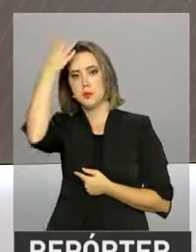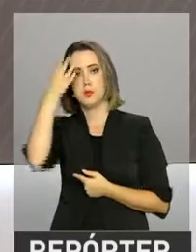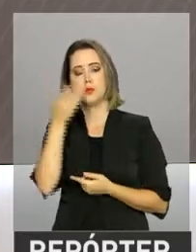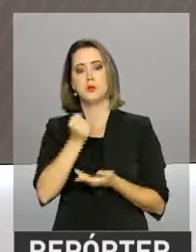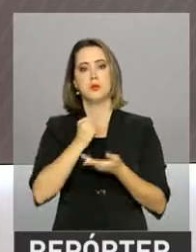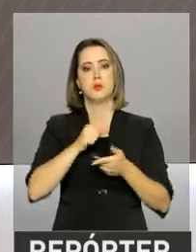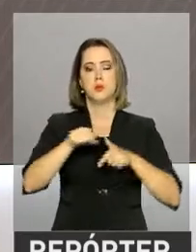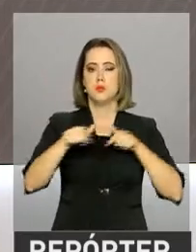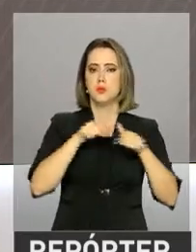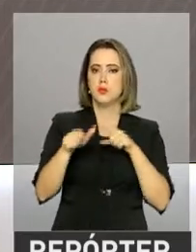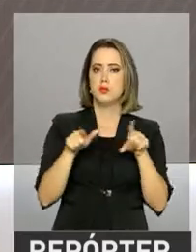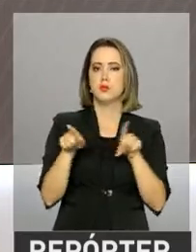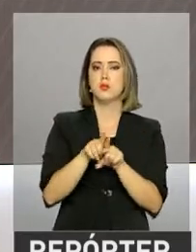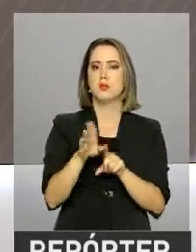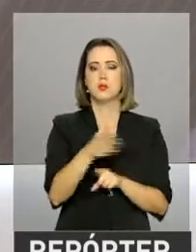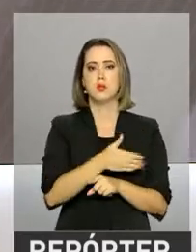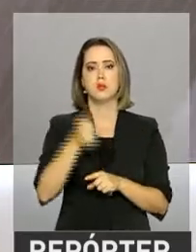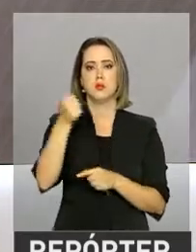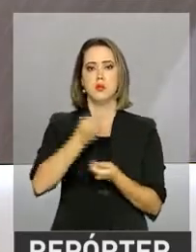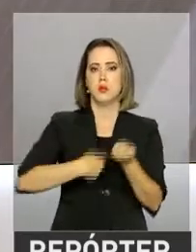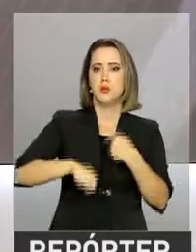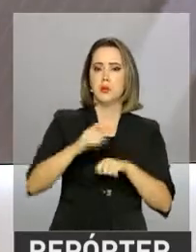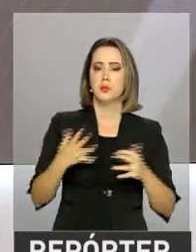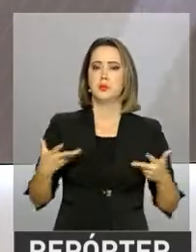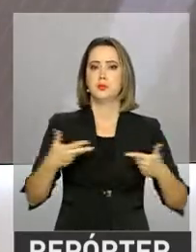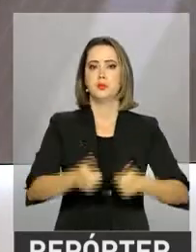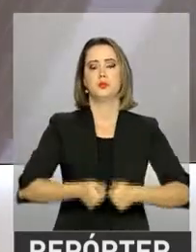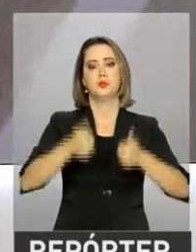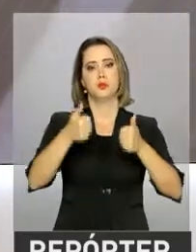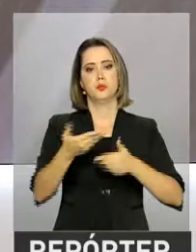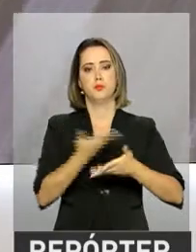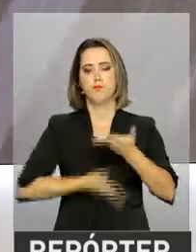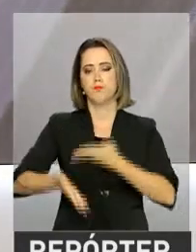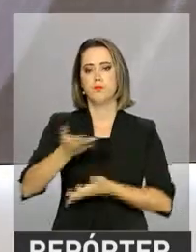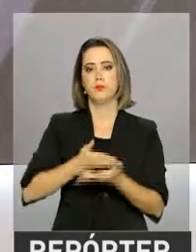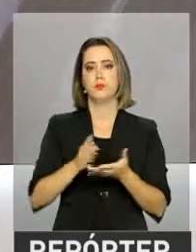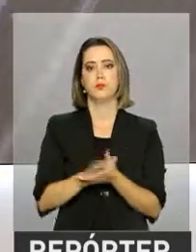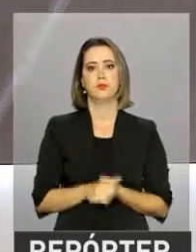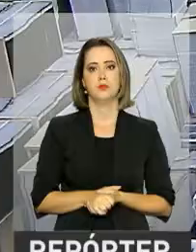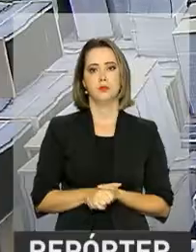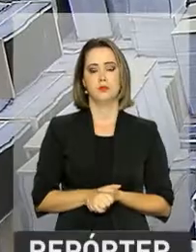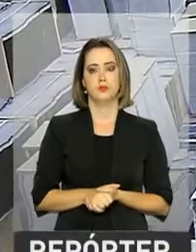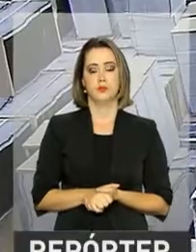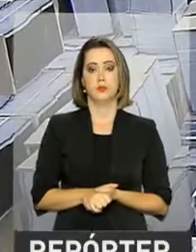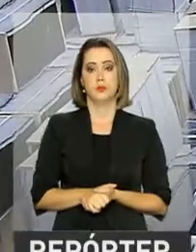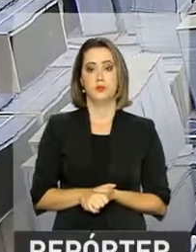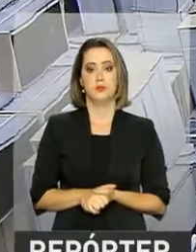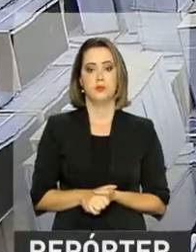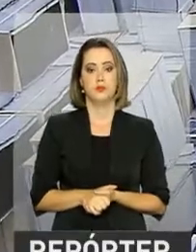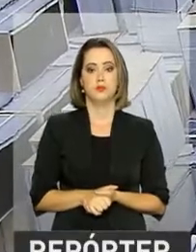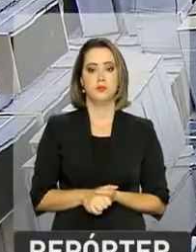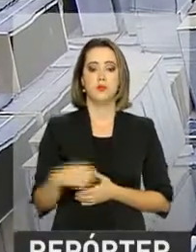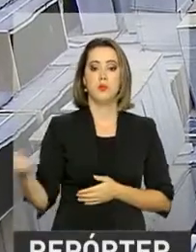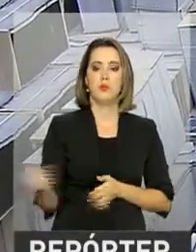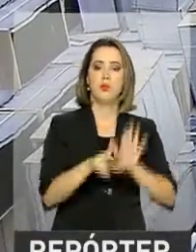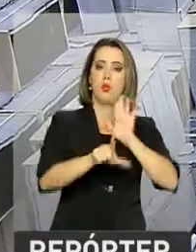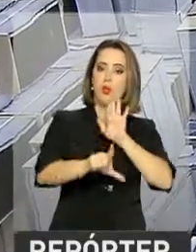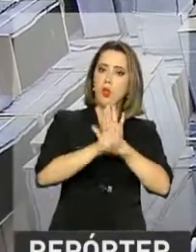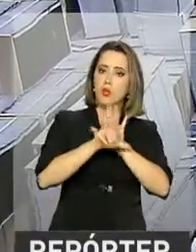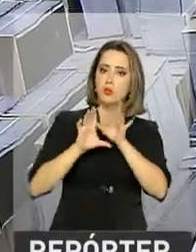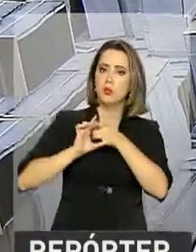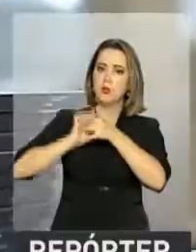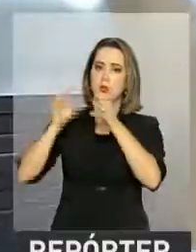medida deve trazer mais dinamismo e eficiência para o ambiente de negócios a nova lei autoriza